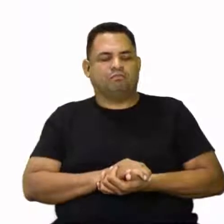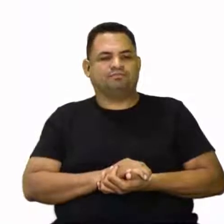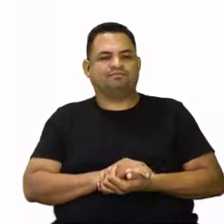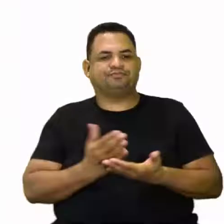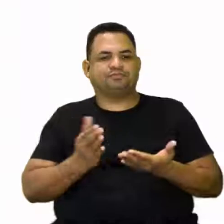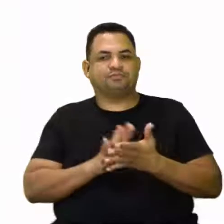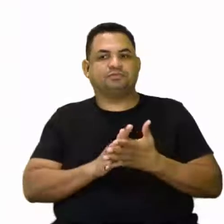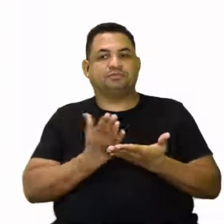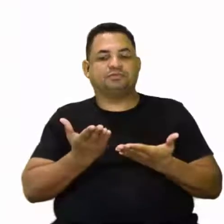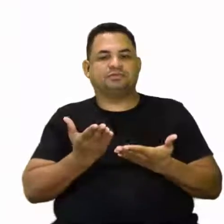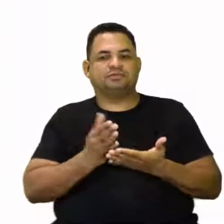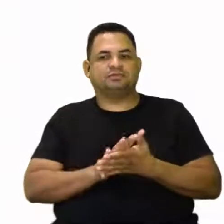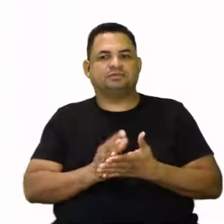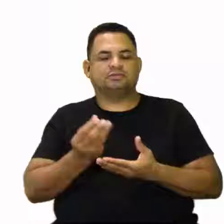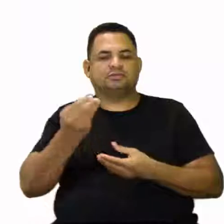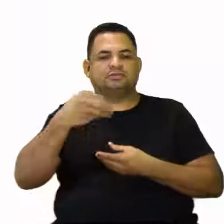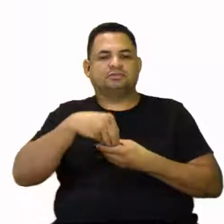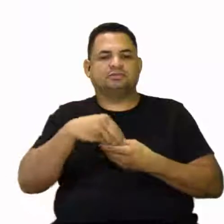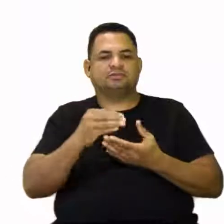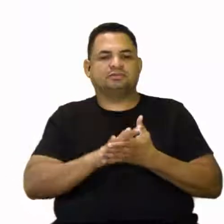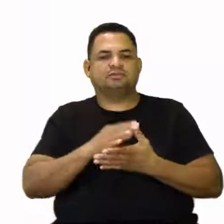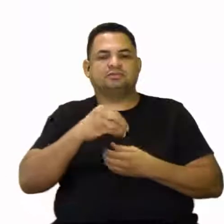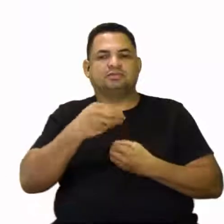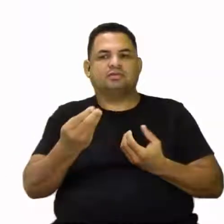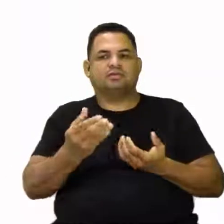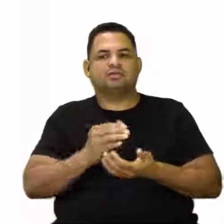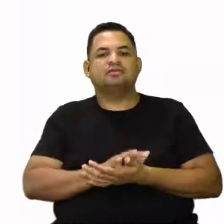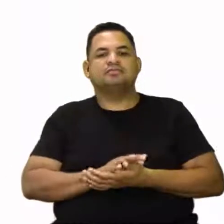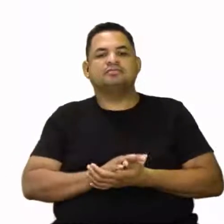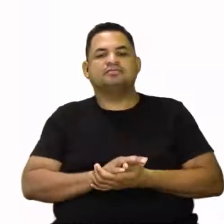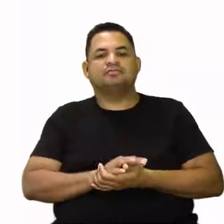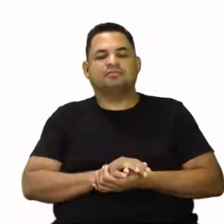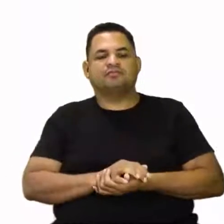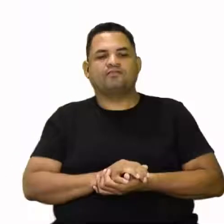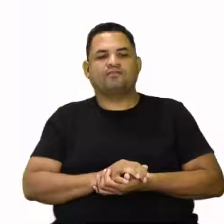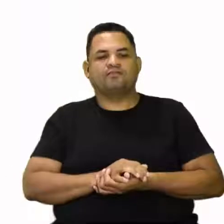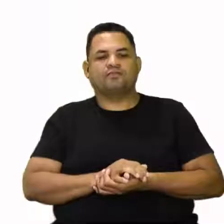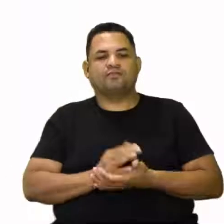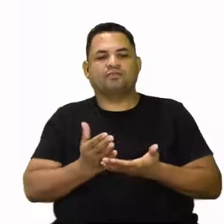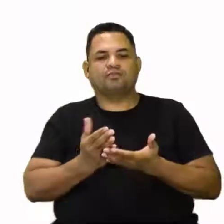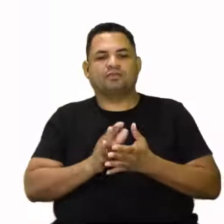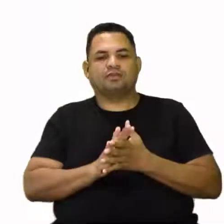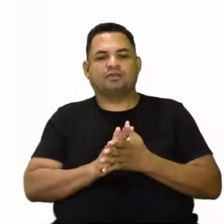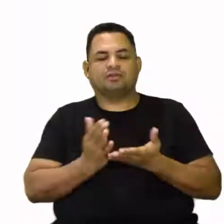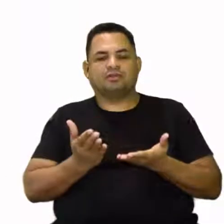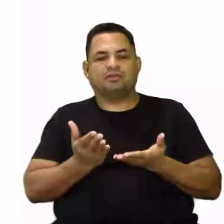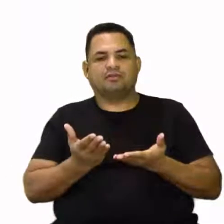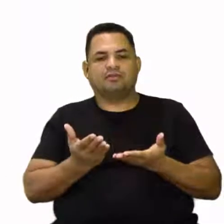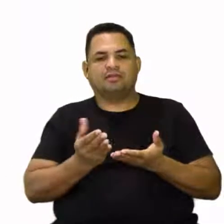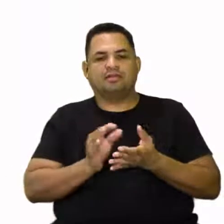todas as partes, dentro e fora da rede, por uma única razão: funciona, que é uma